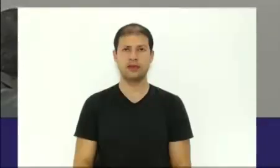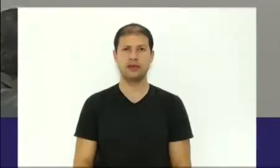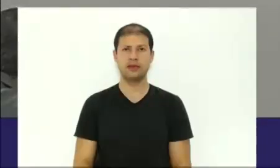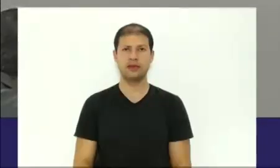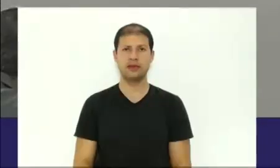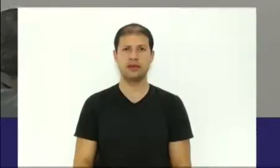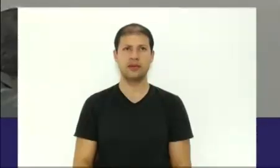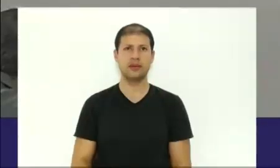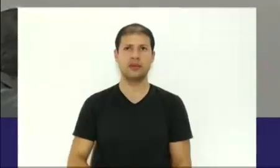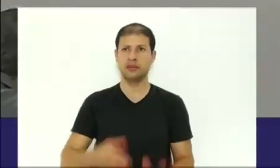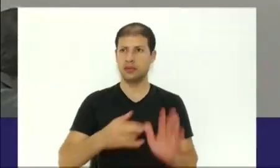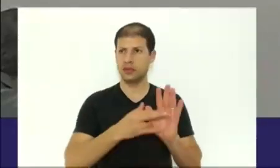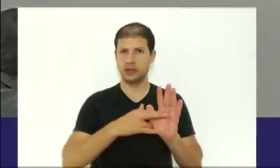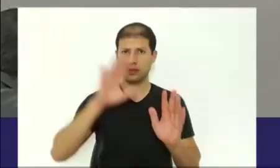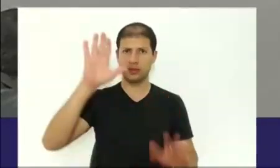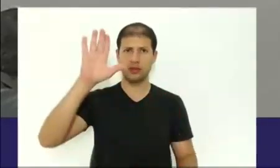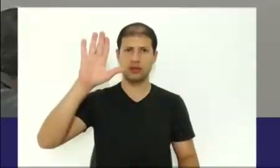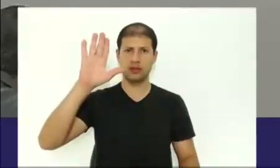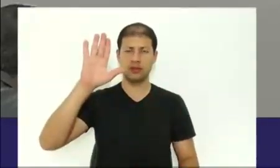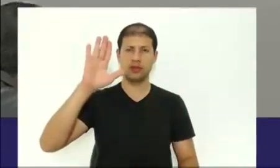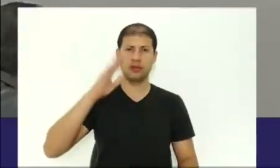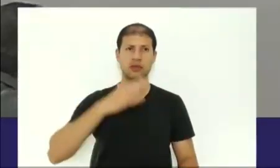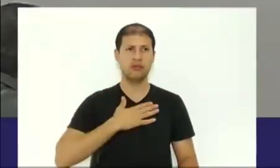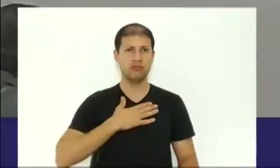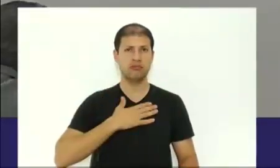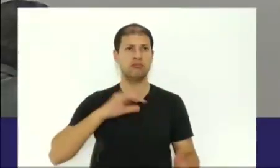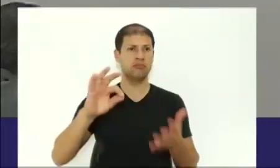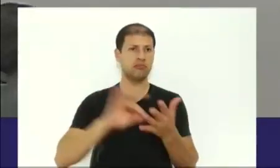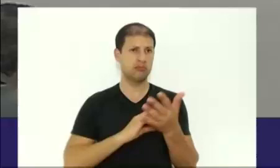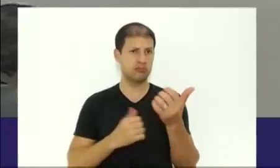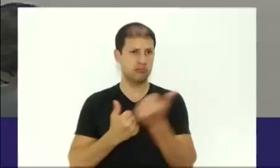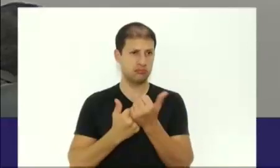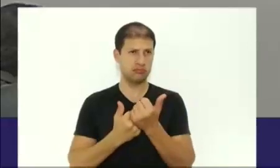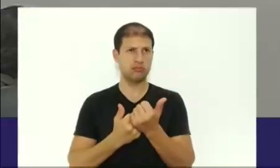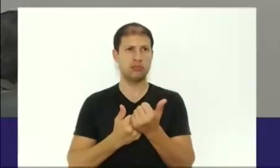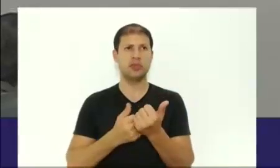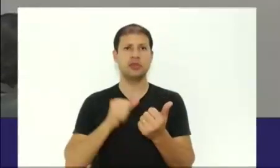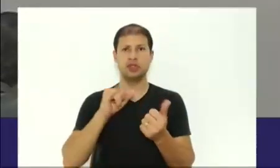de ordem, senhor presidente. Gostaria de assinar em apoio a esta matéria, se assim me permitir.